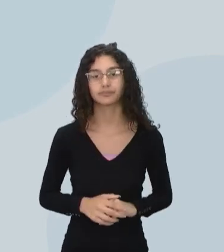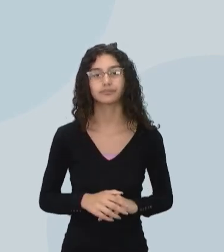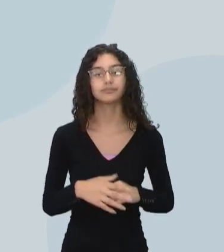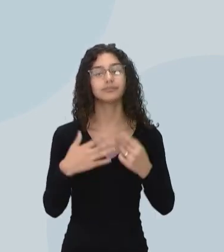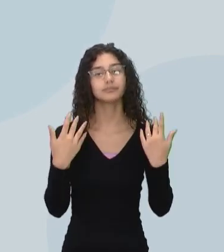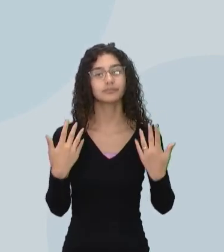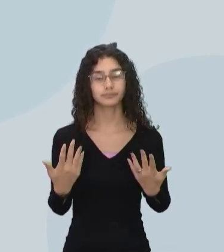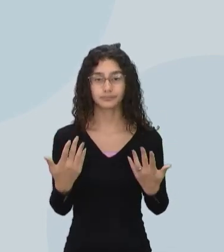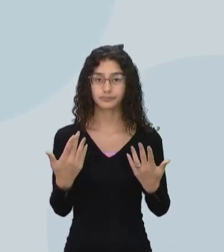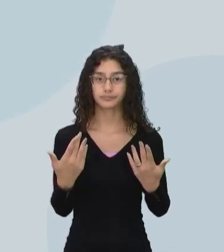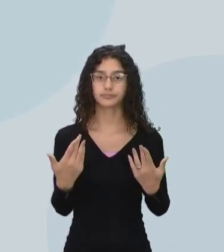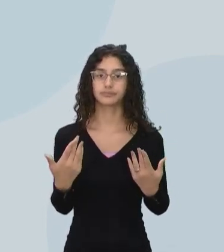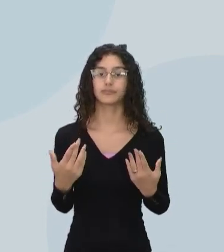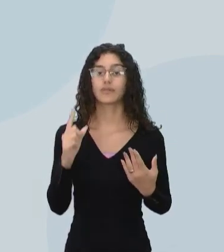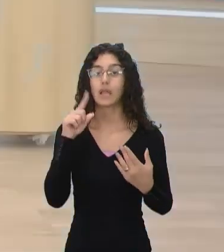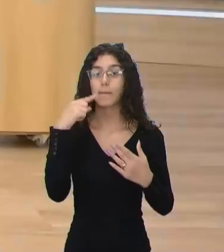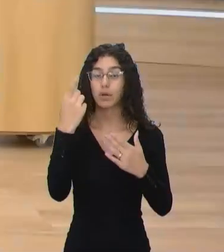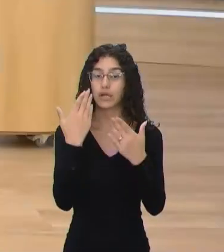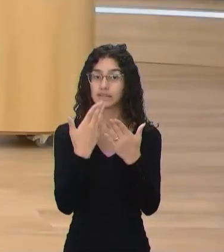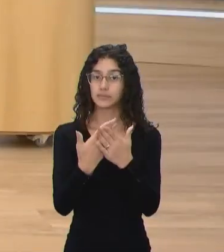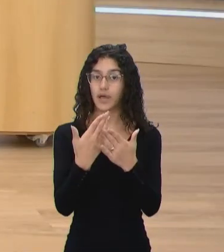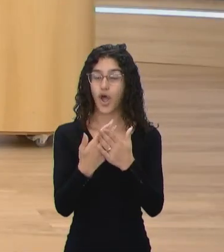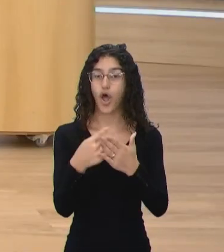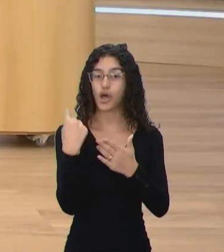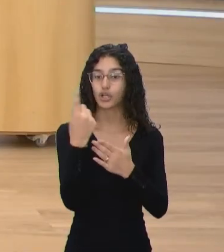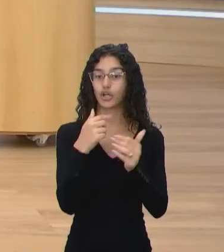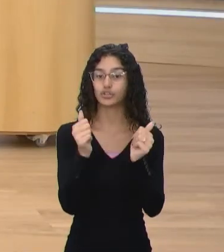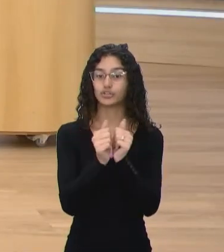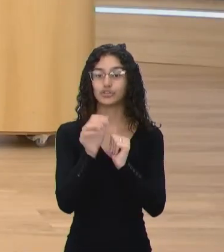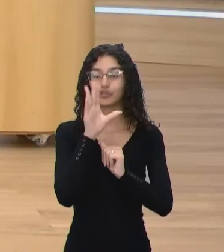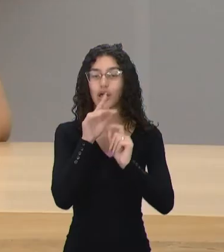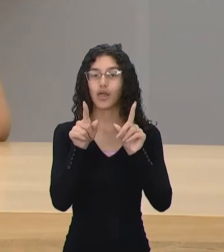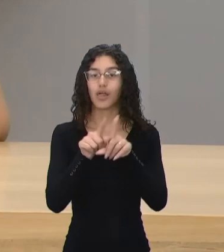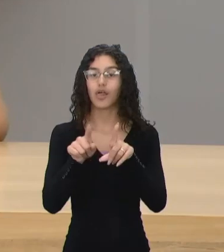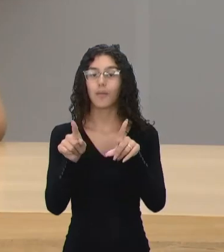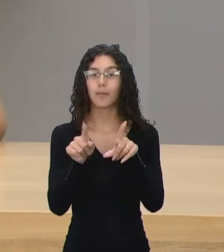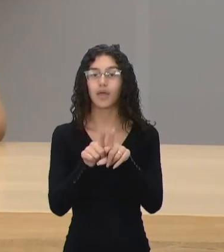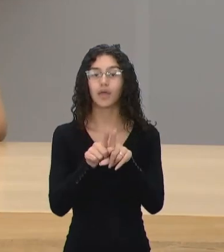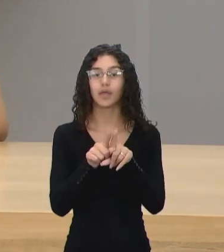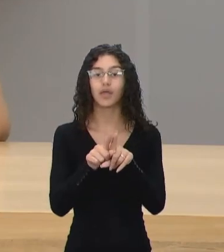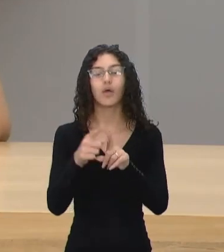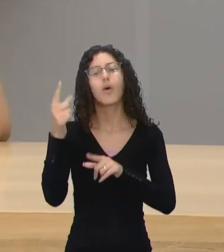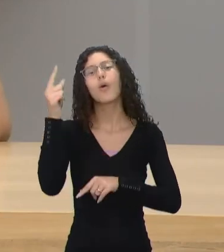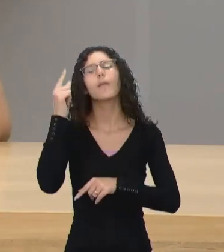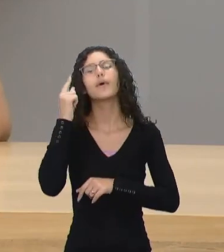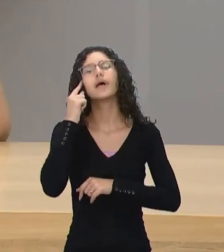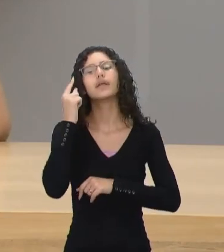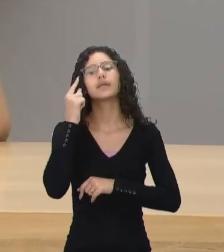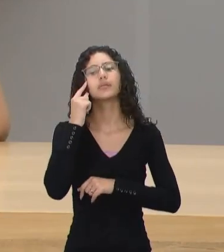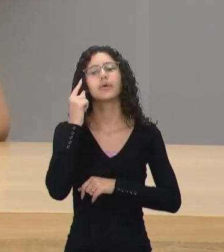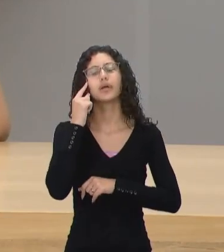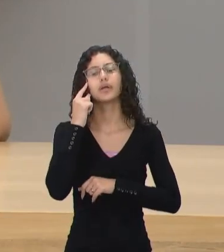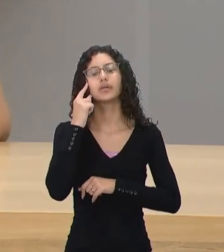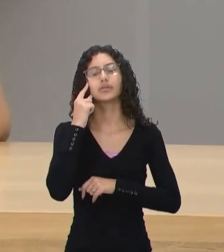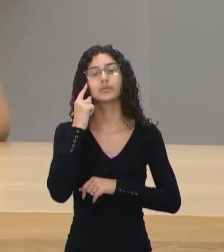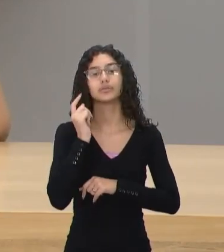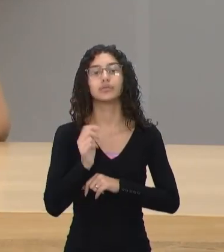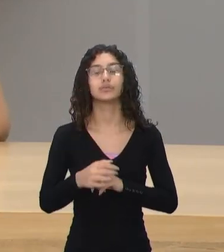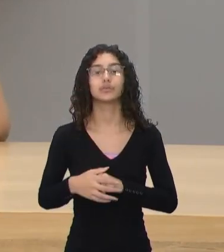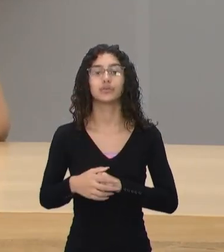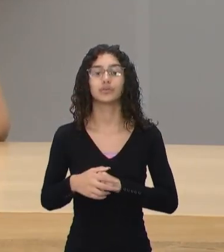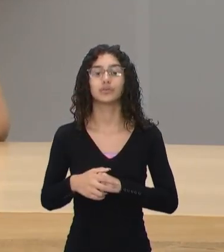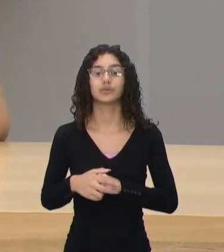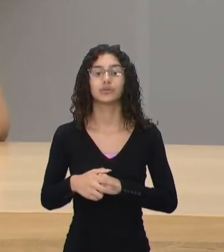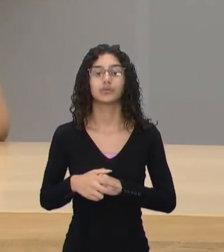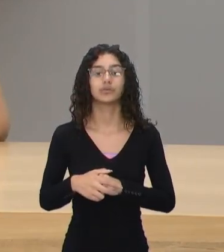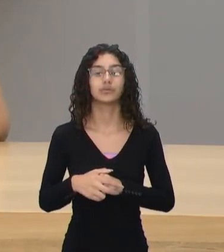Bem, pessoal, na próxima aula, nós estaremos falando sobre o pensamento